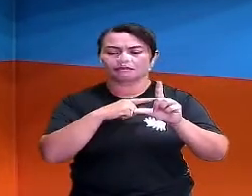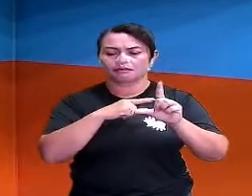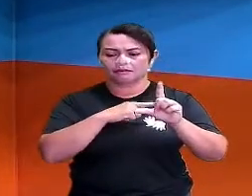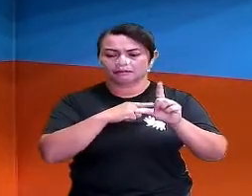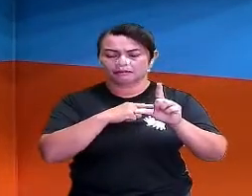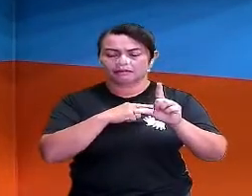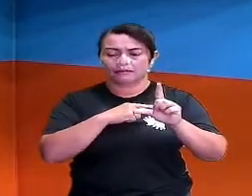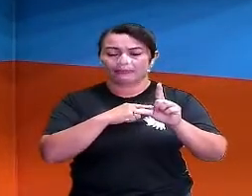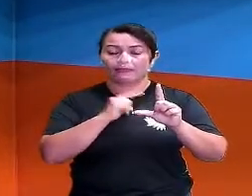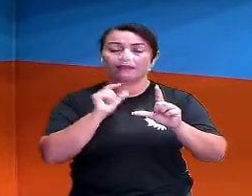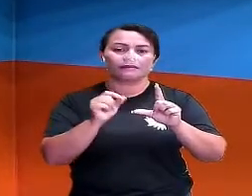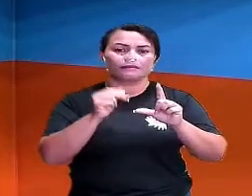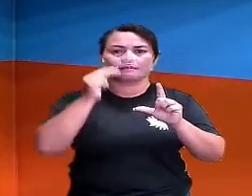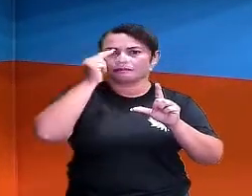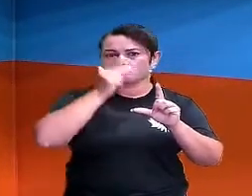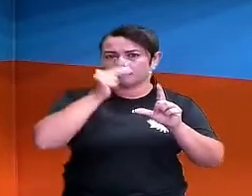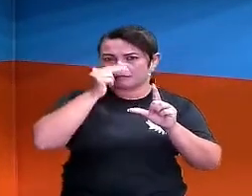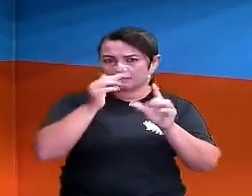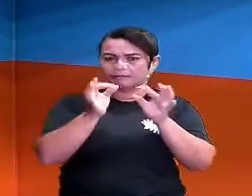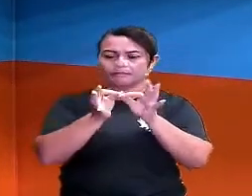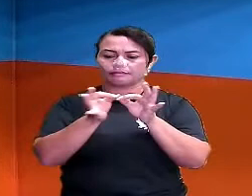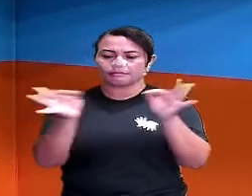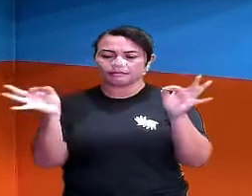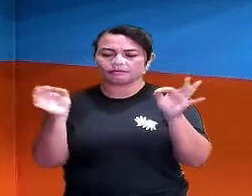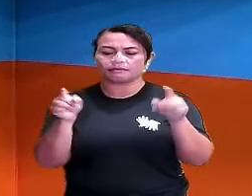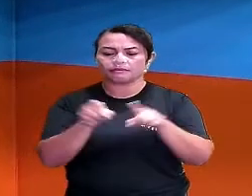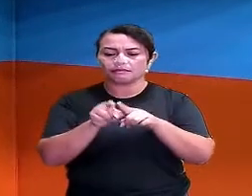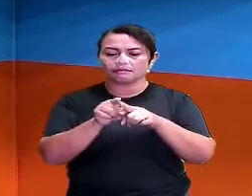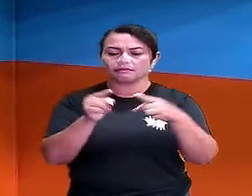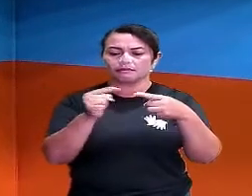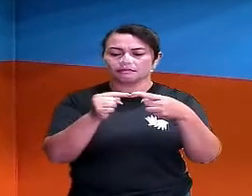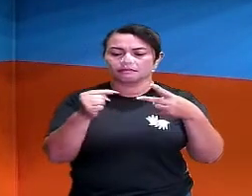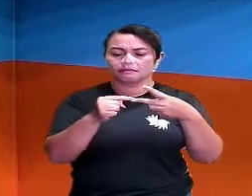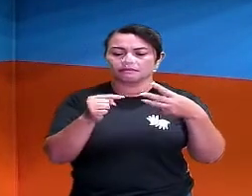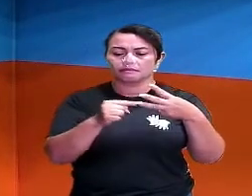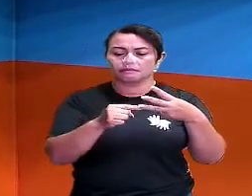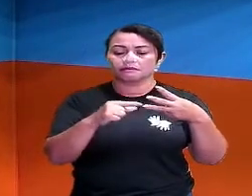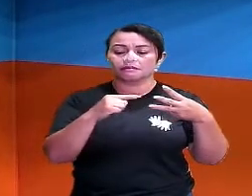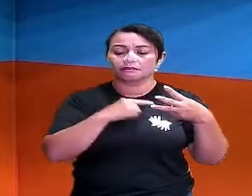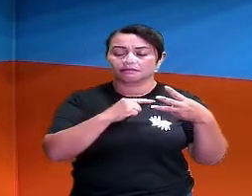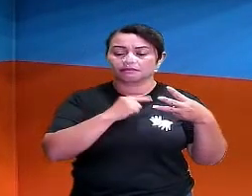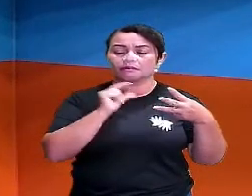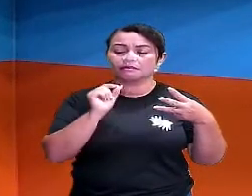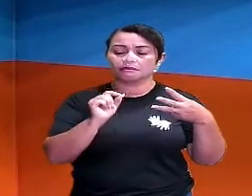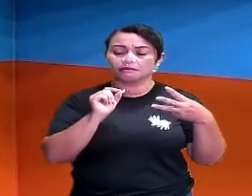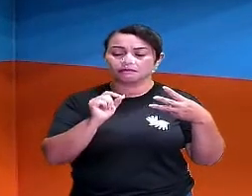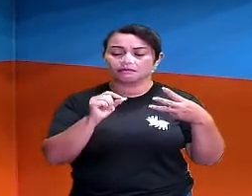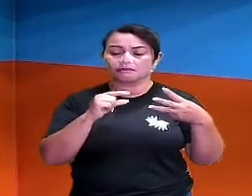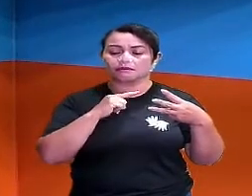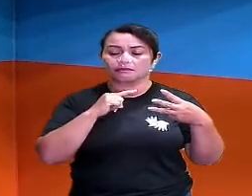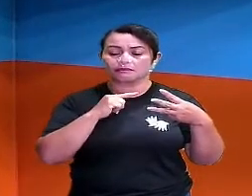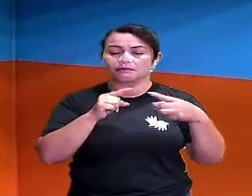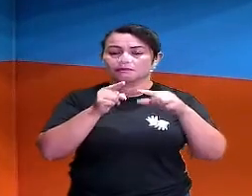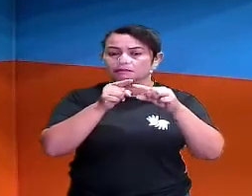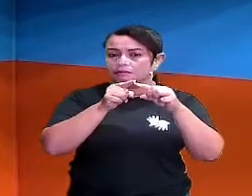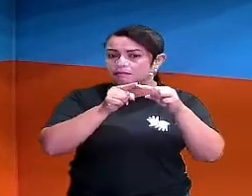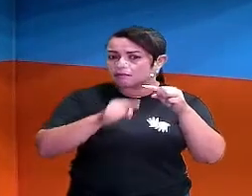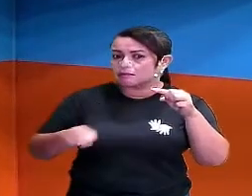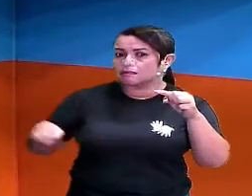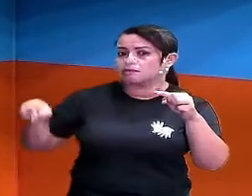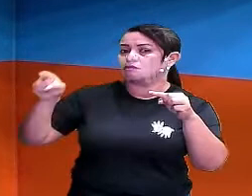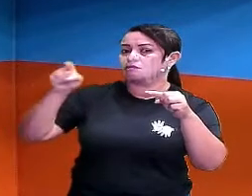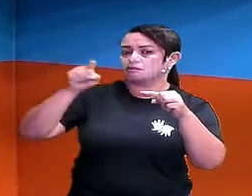é, possuírem a mesma medida, e quando forem inscritíveis em um círculo, ou